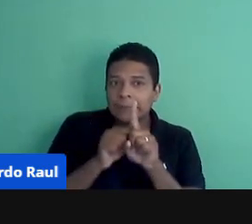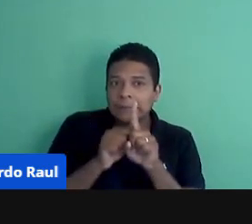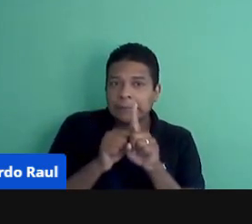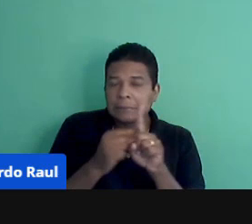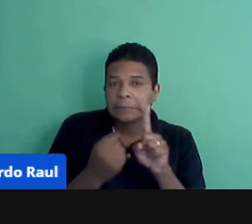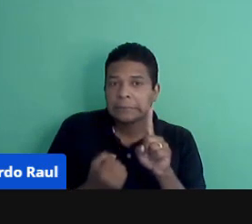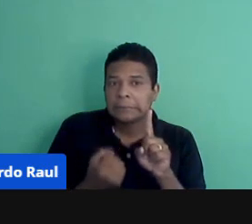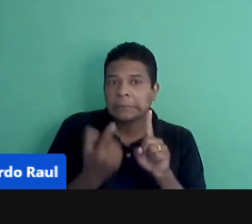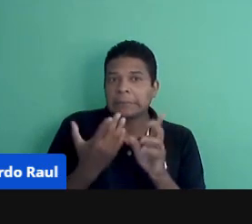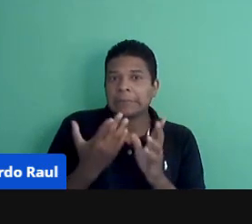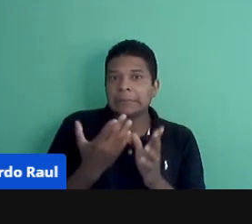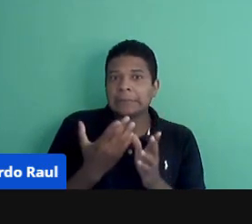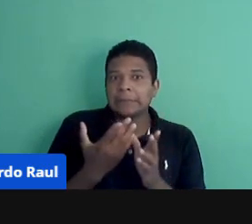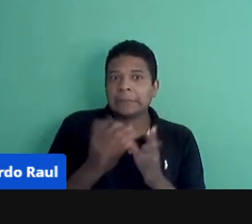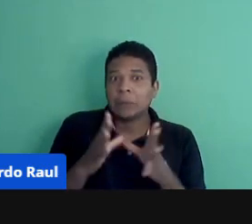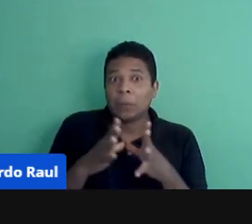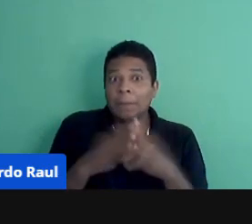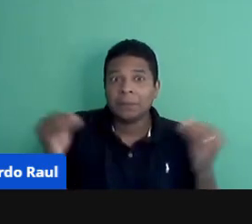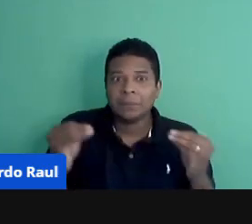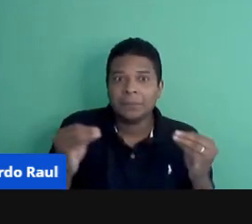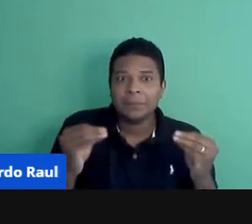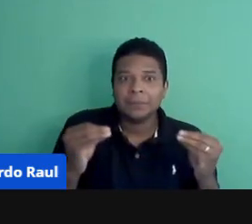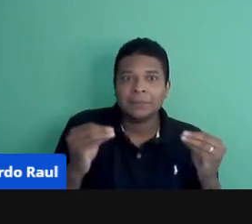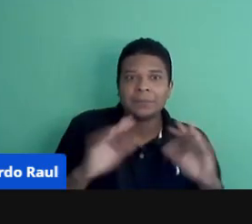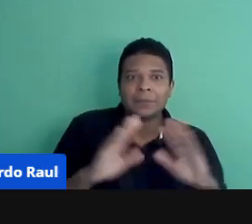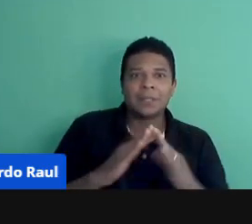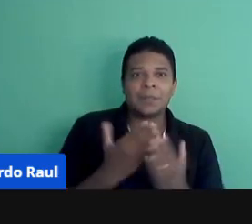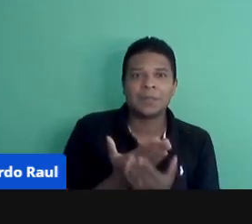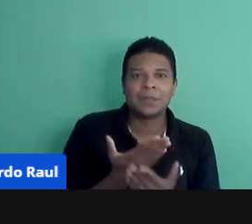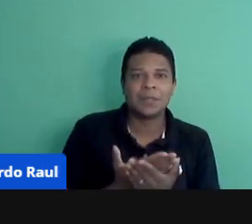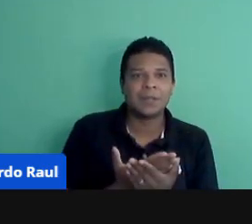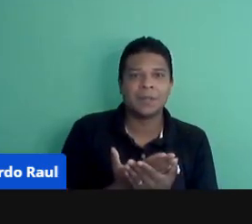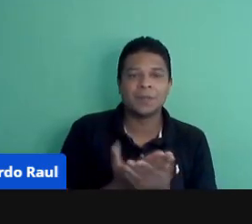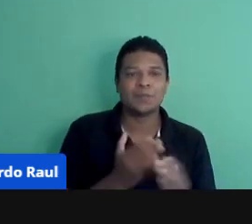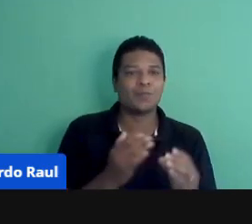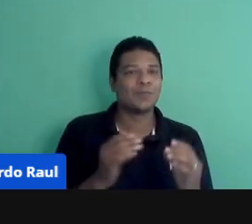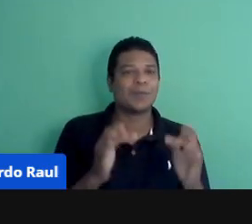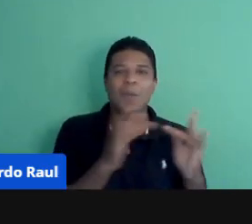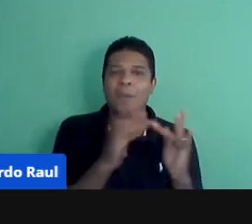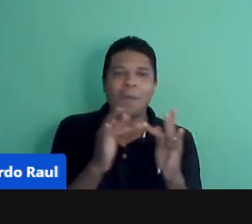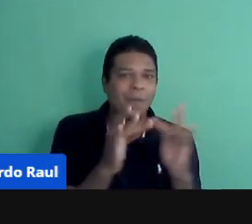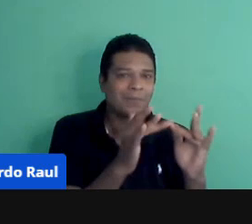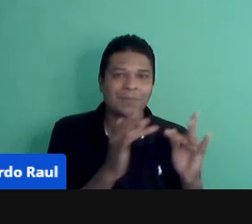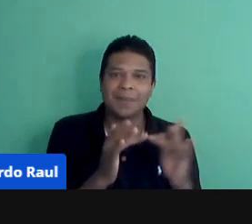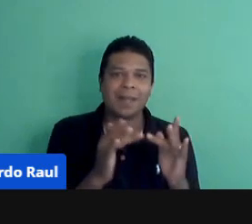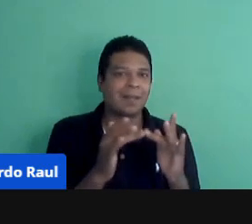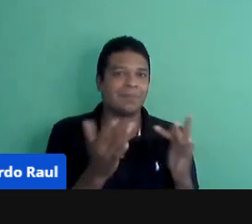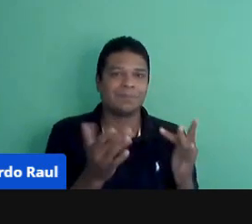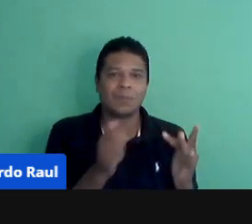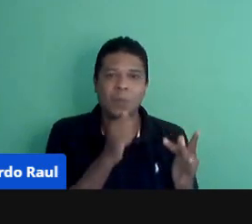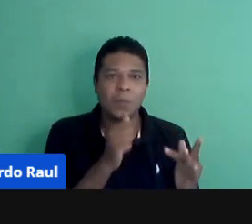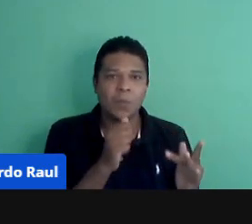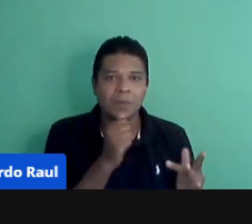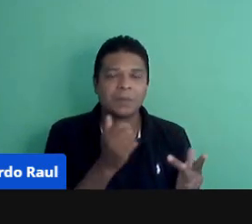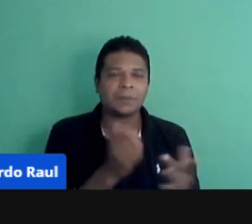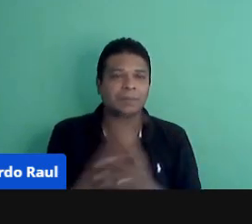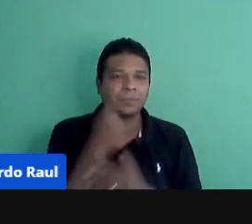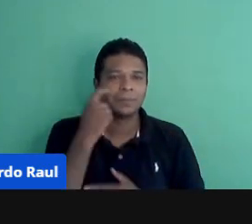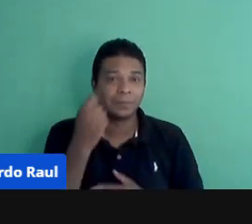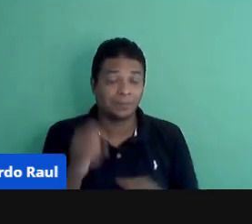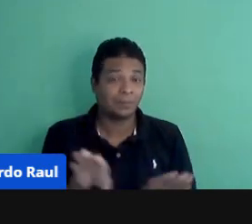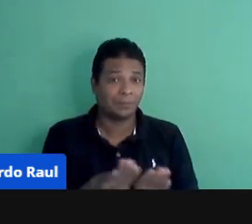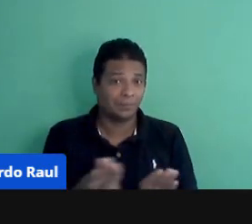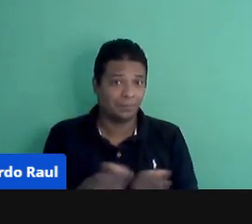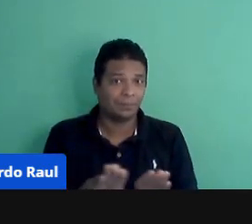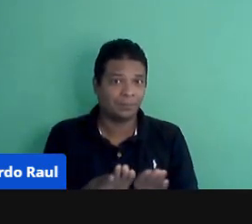que os alunos haviam desaparecido da escola. Né? Nós não tínhamos contato como nós estamos tendo esse ano, o que é bem interessante também.